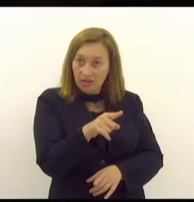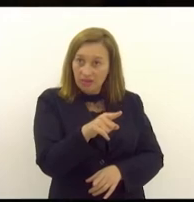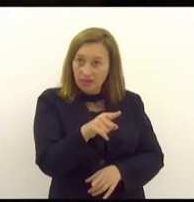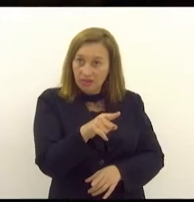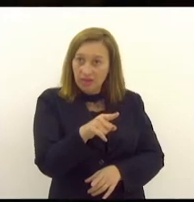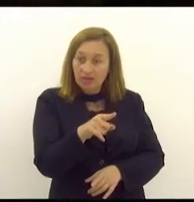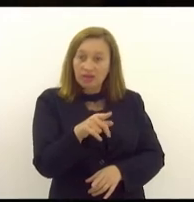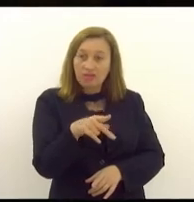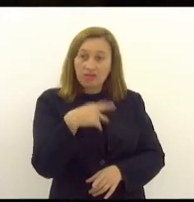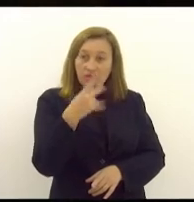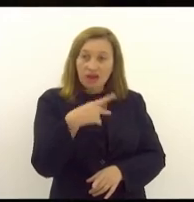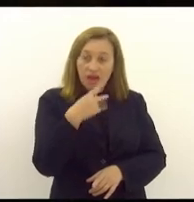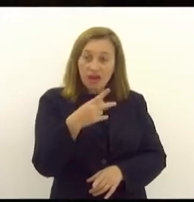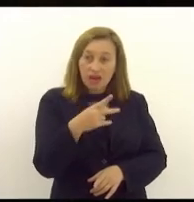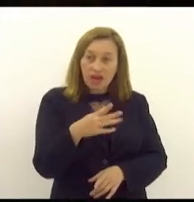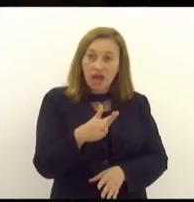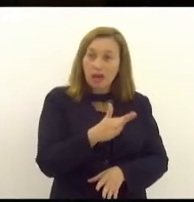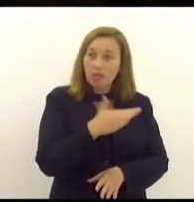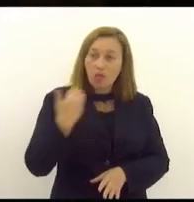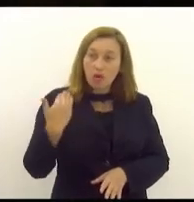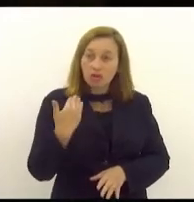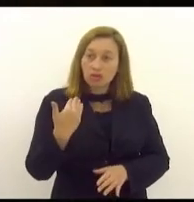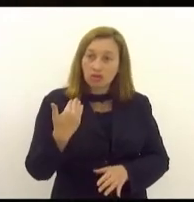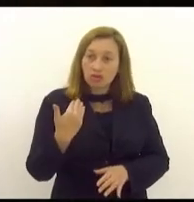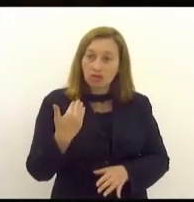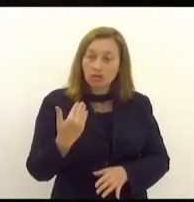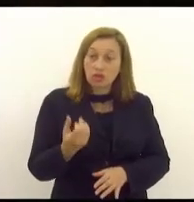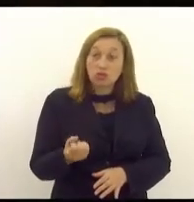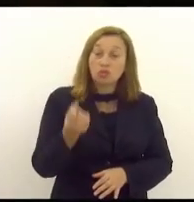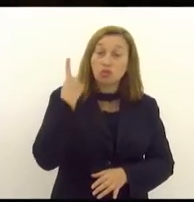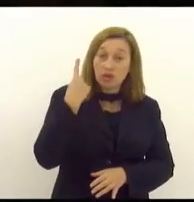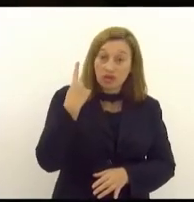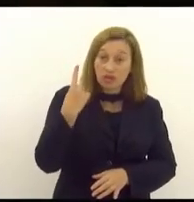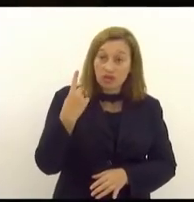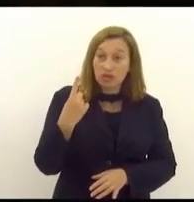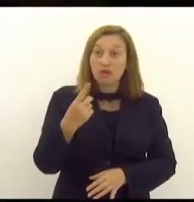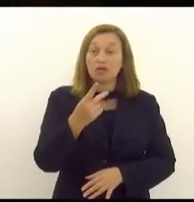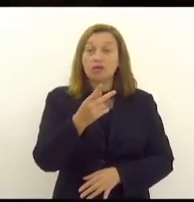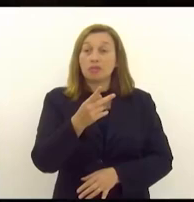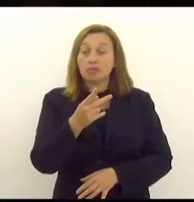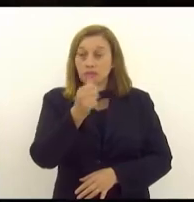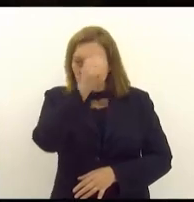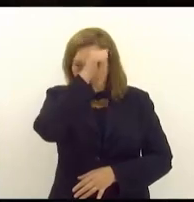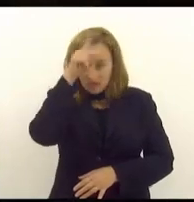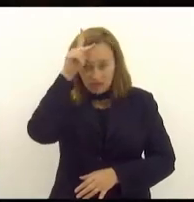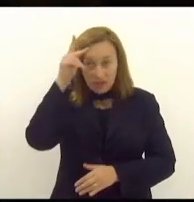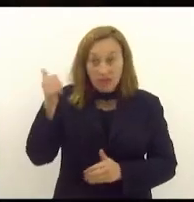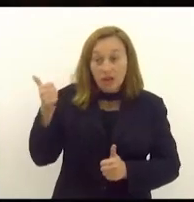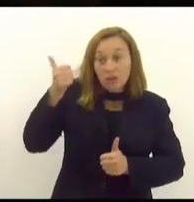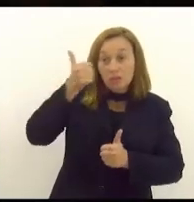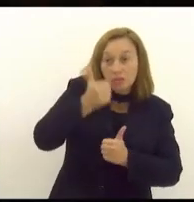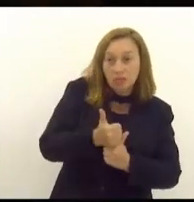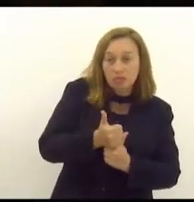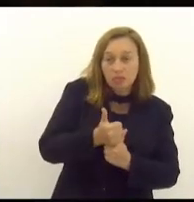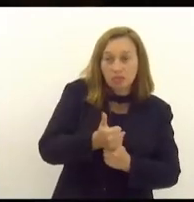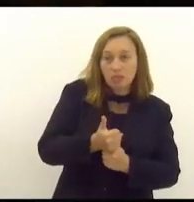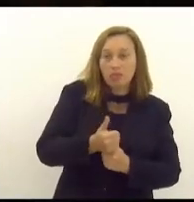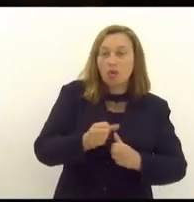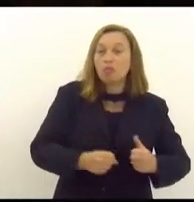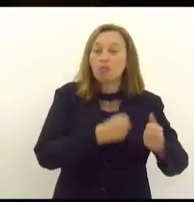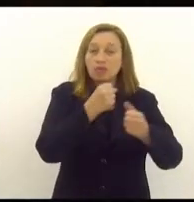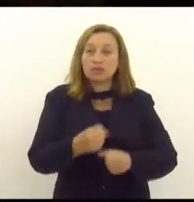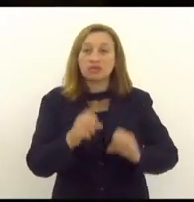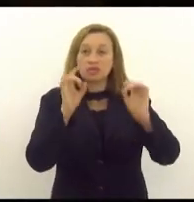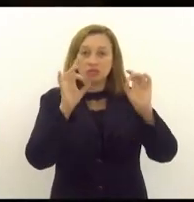a morte do ex-prefeito ela sumiu no cargo que ela tenha ganho poderes especiais e continua